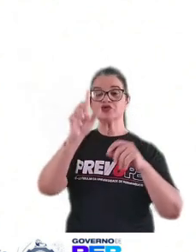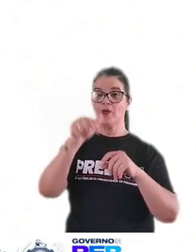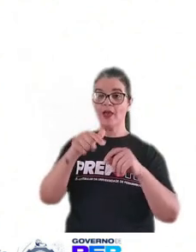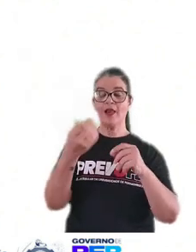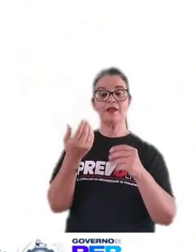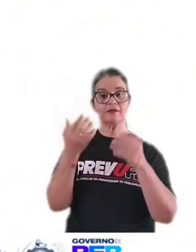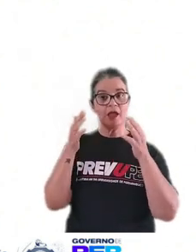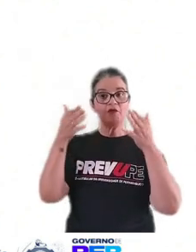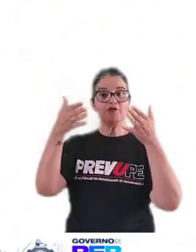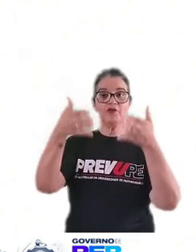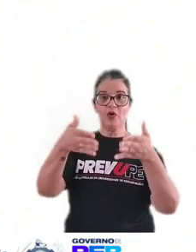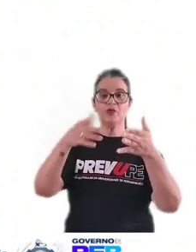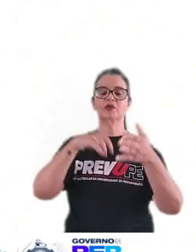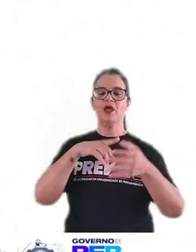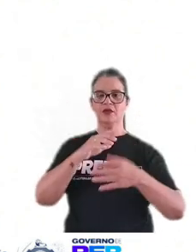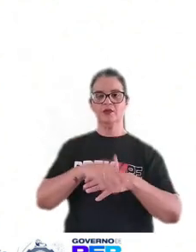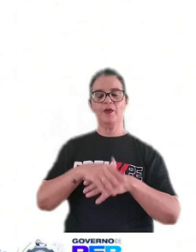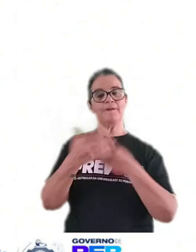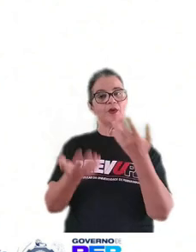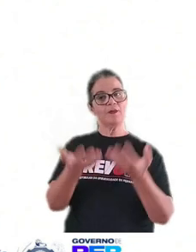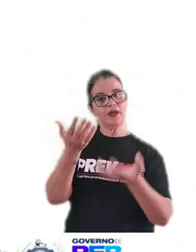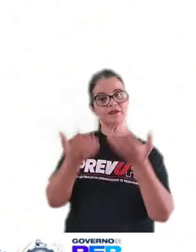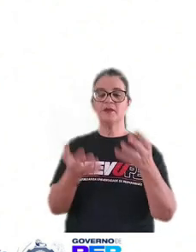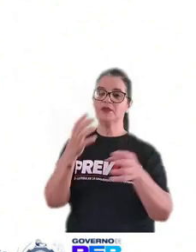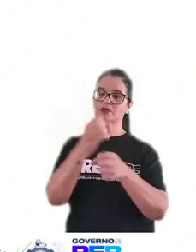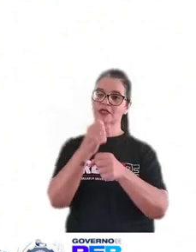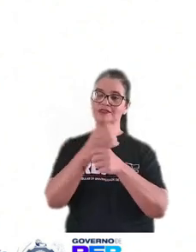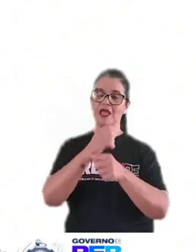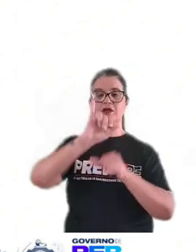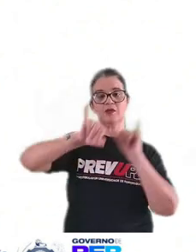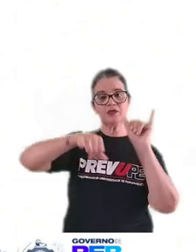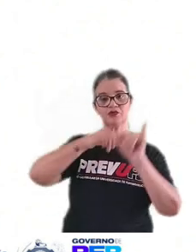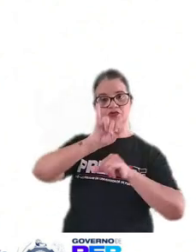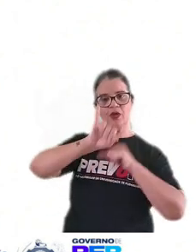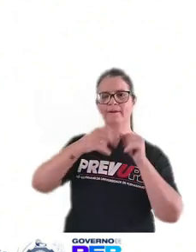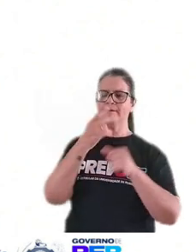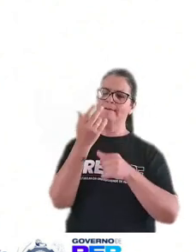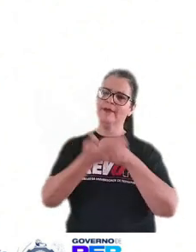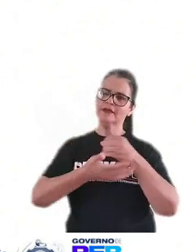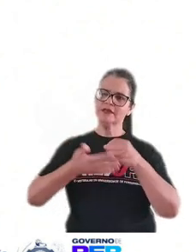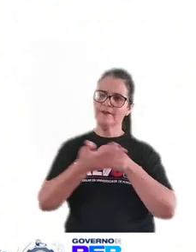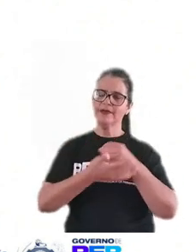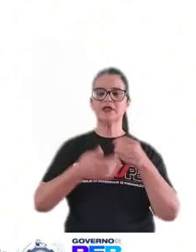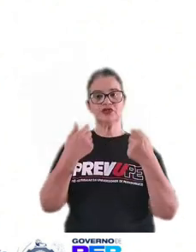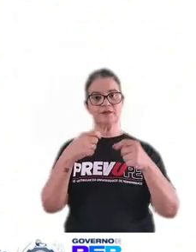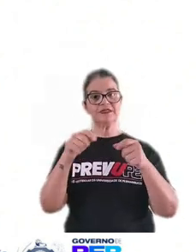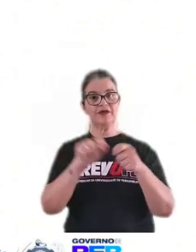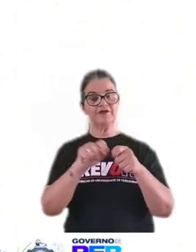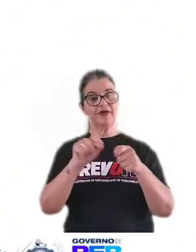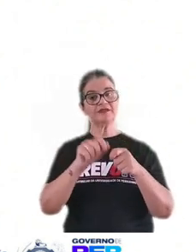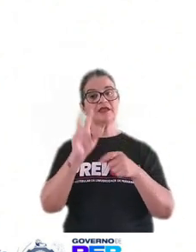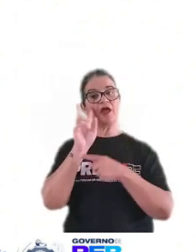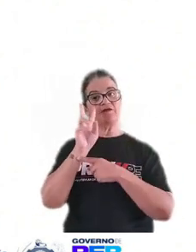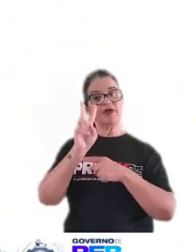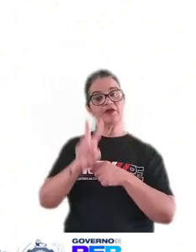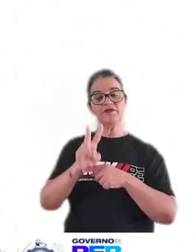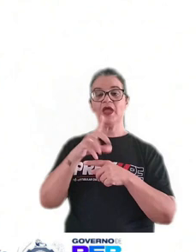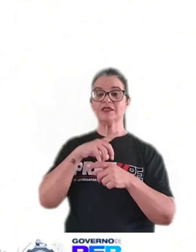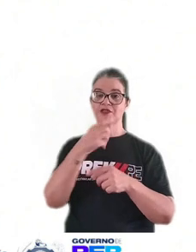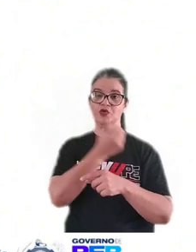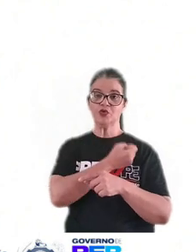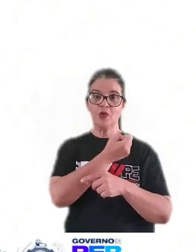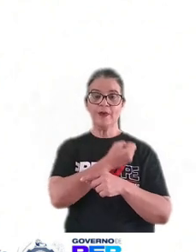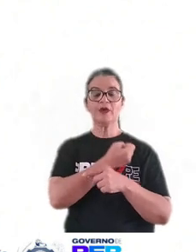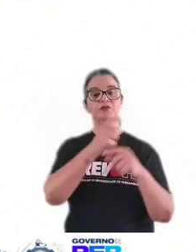essa questão ela está voltada para o estudo do balanceamento das equações químicas então basicamente o que nós vamos ter que fazer é